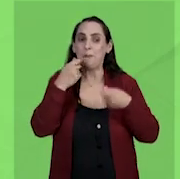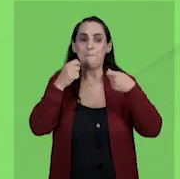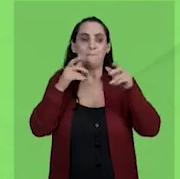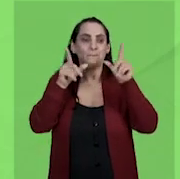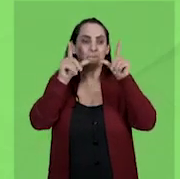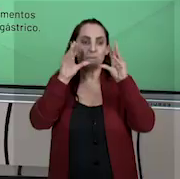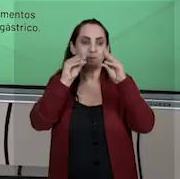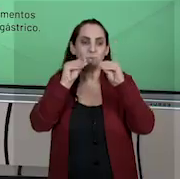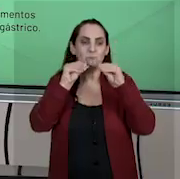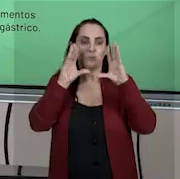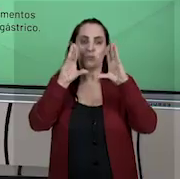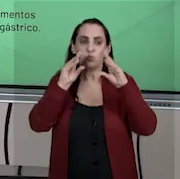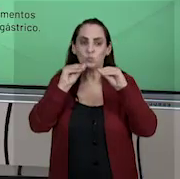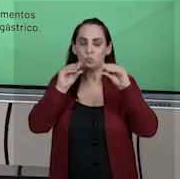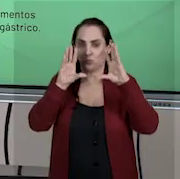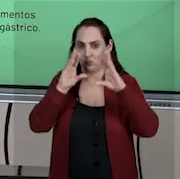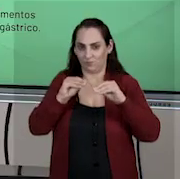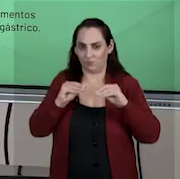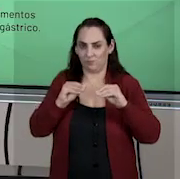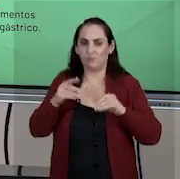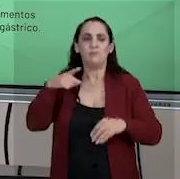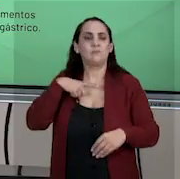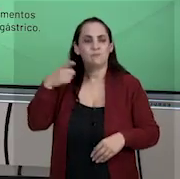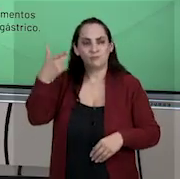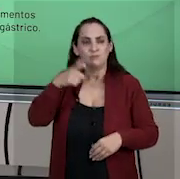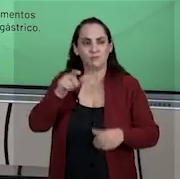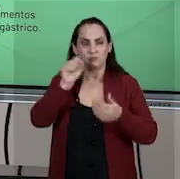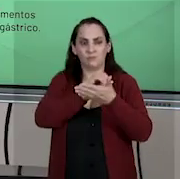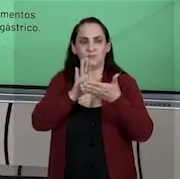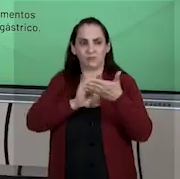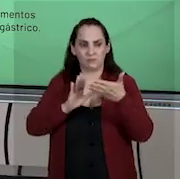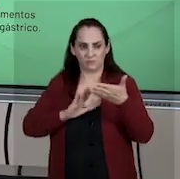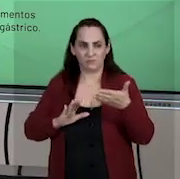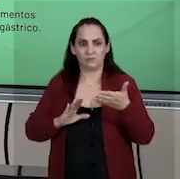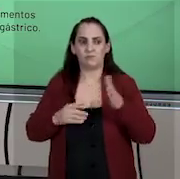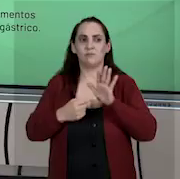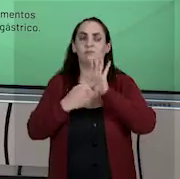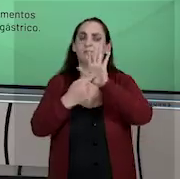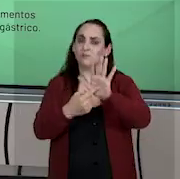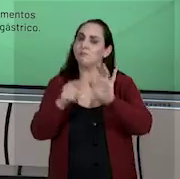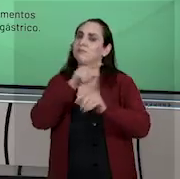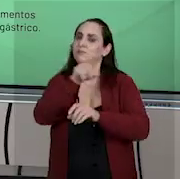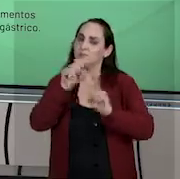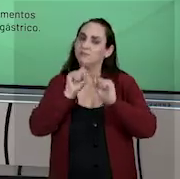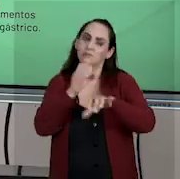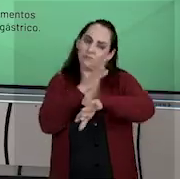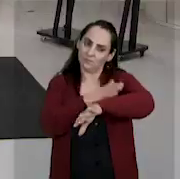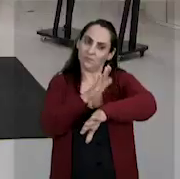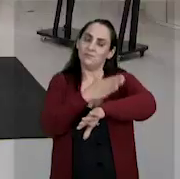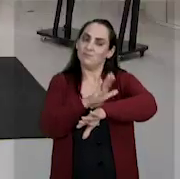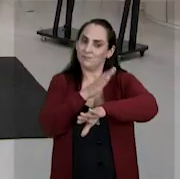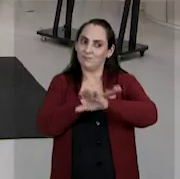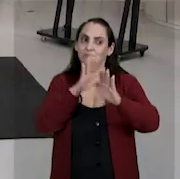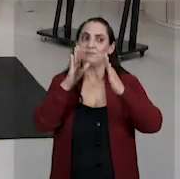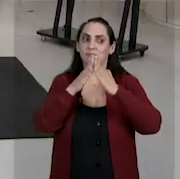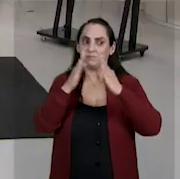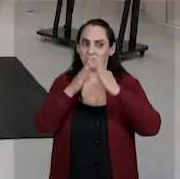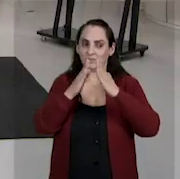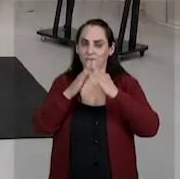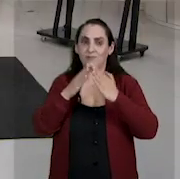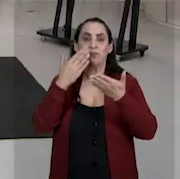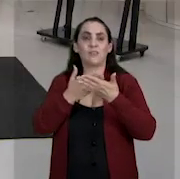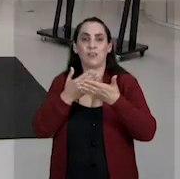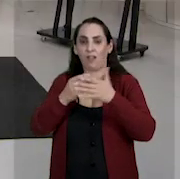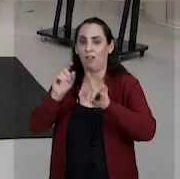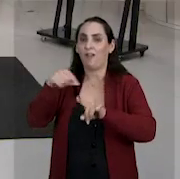do tubo digestório. Eu deixei outras atividades para vocês aqui na apresentação, vocês podem treinar aí depois em casa. Na nossa próxima